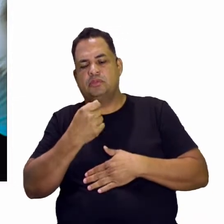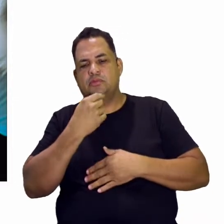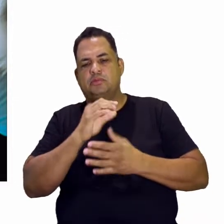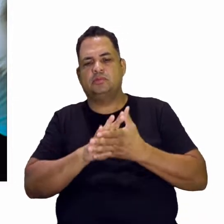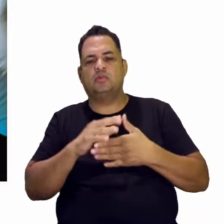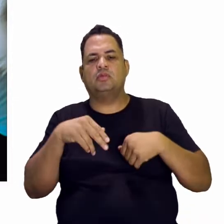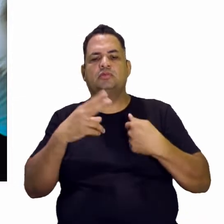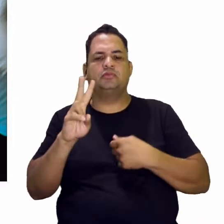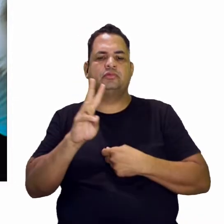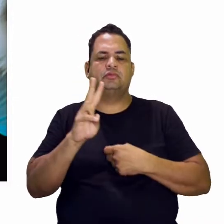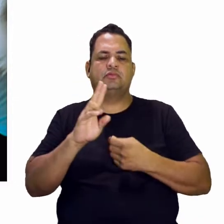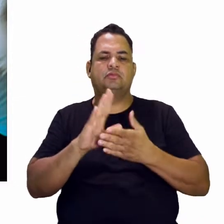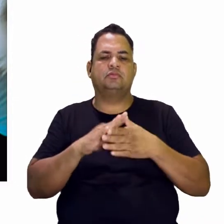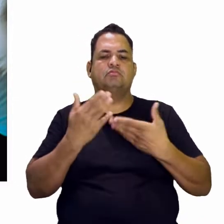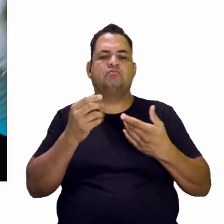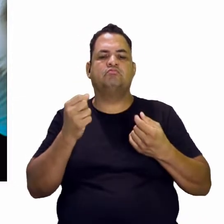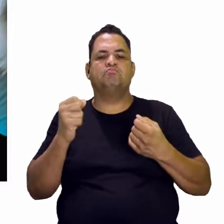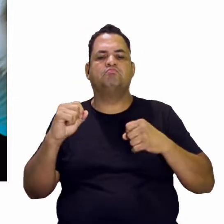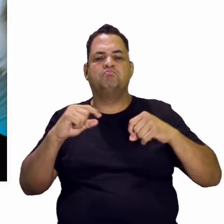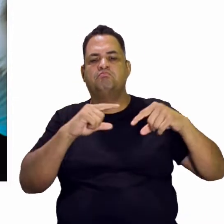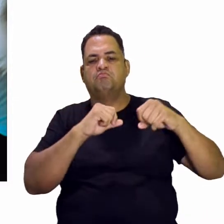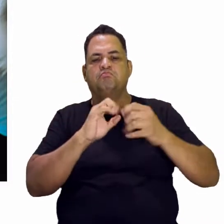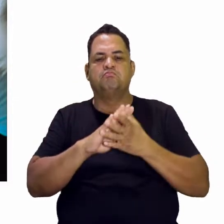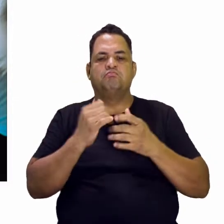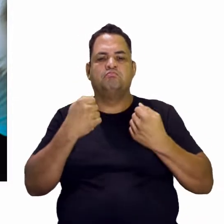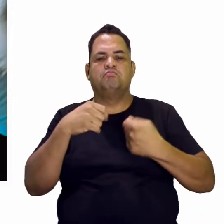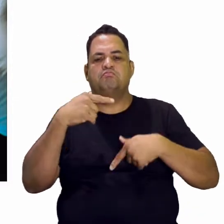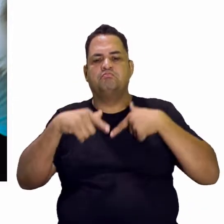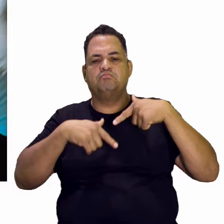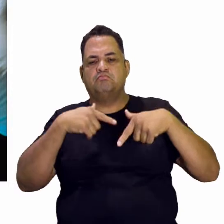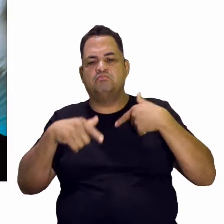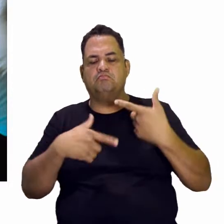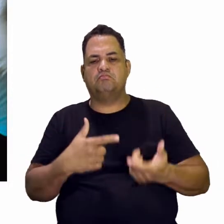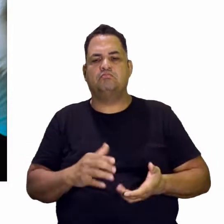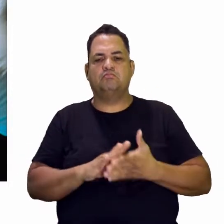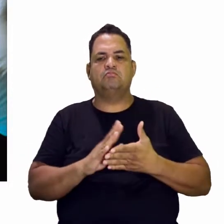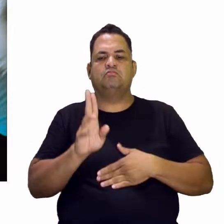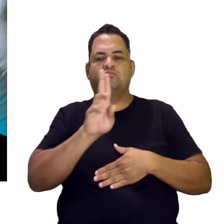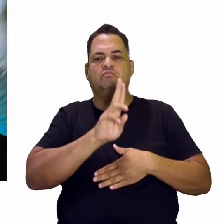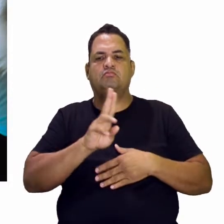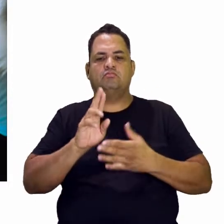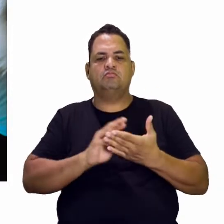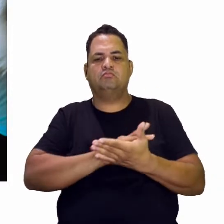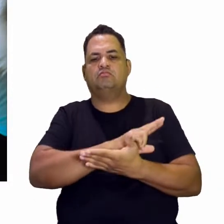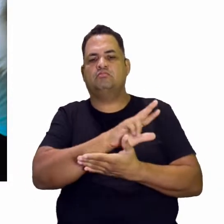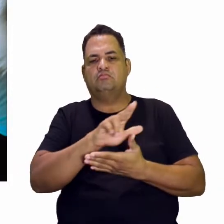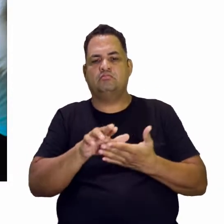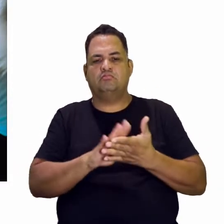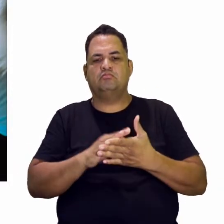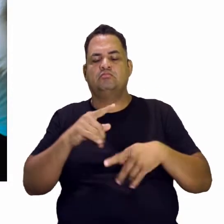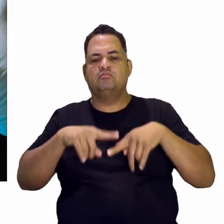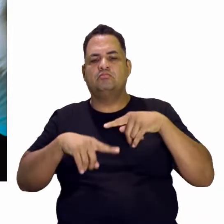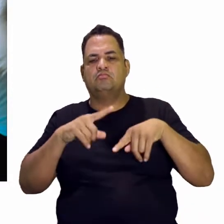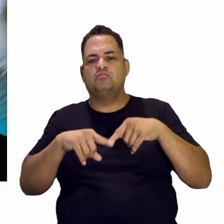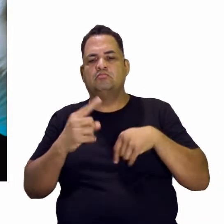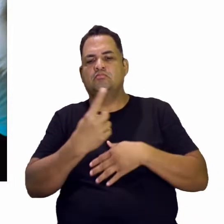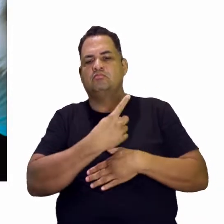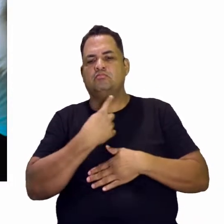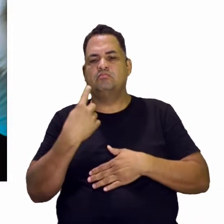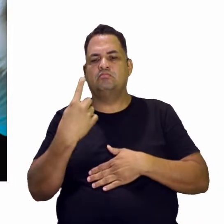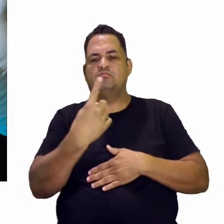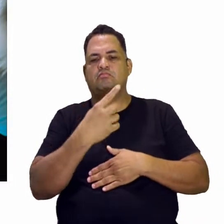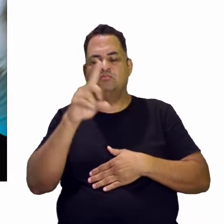de vitaminas ou antibióticos que essas bactérias podem estar produzindo. Enfim, elas são utilizadas em vários recursos do